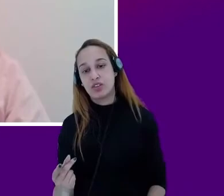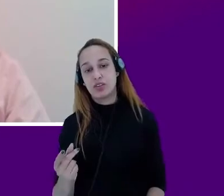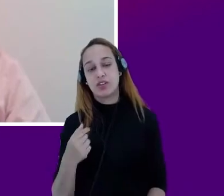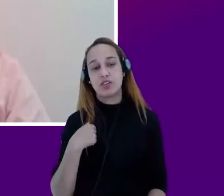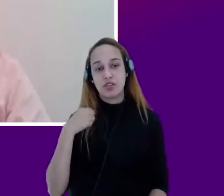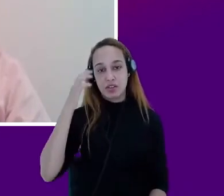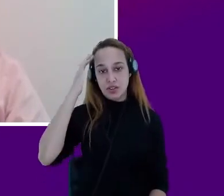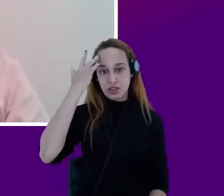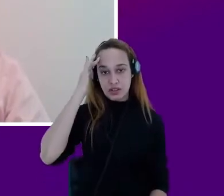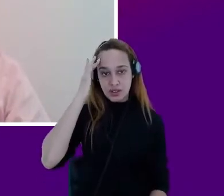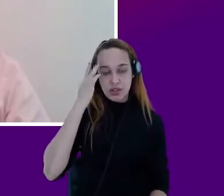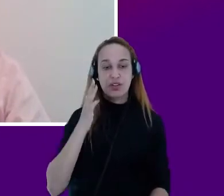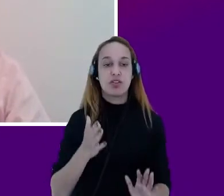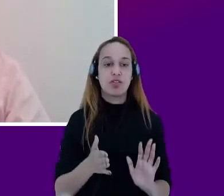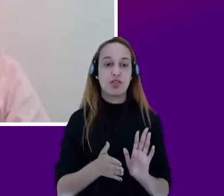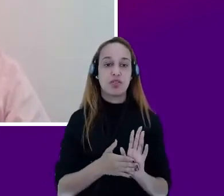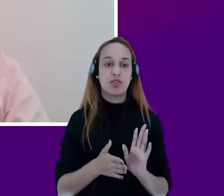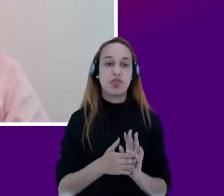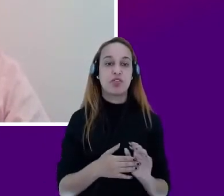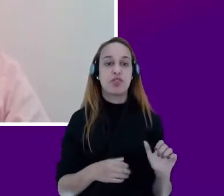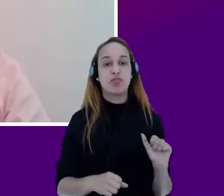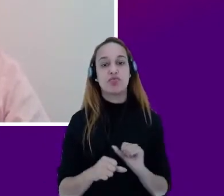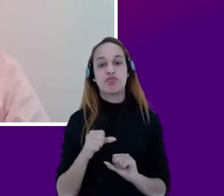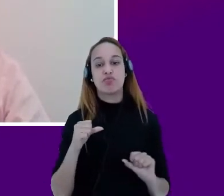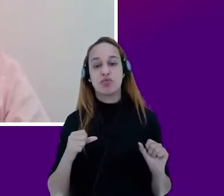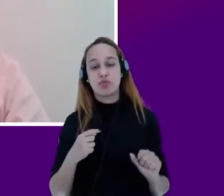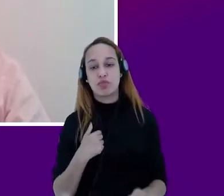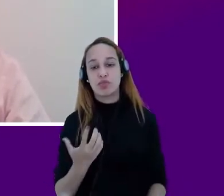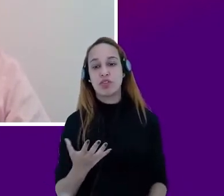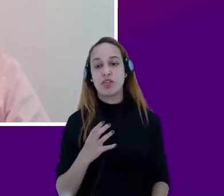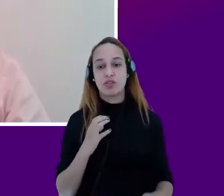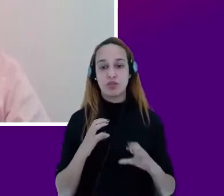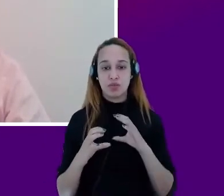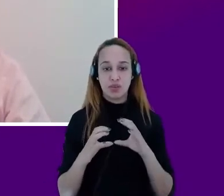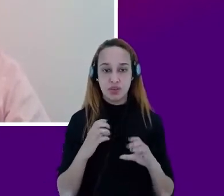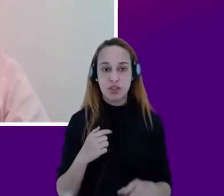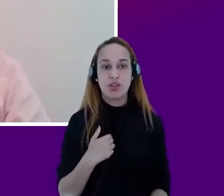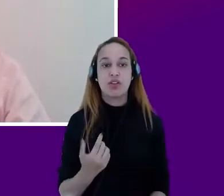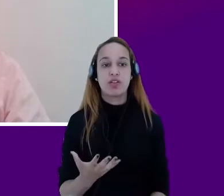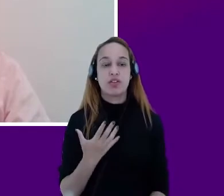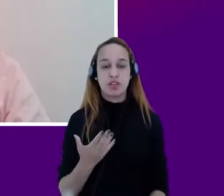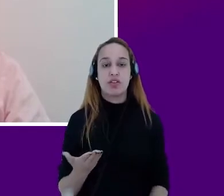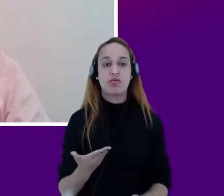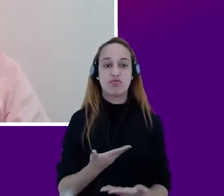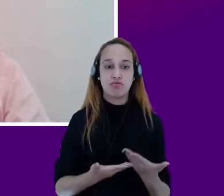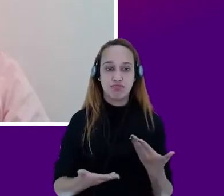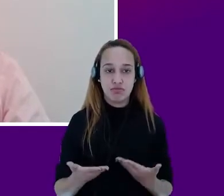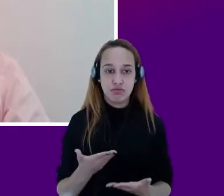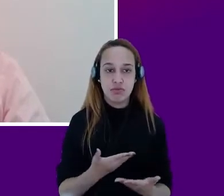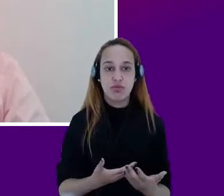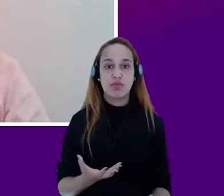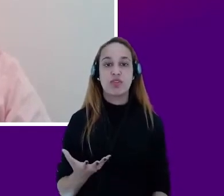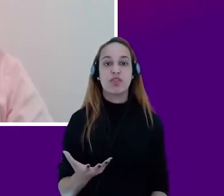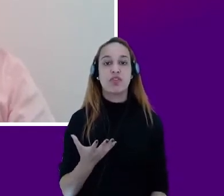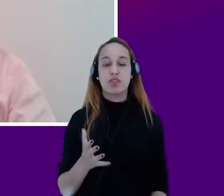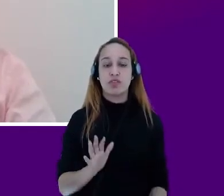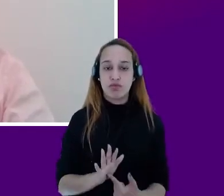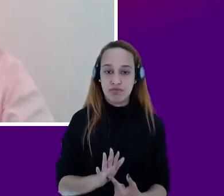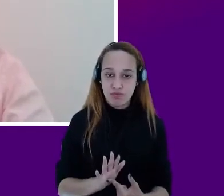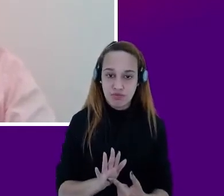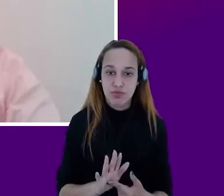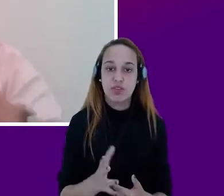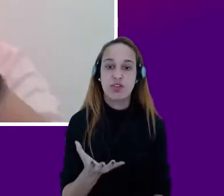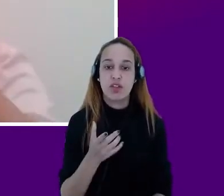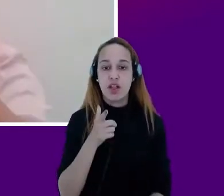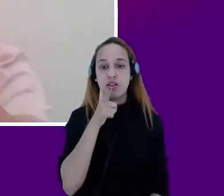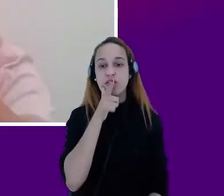propósito vai se transformando, né? Então, eu quero comunicar, eu quero me relacionar, eu agora quero adquirir, eu quero continuar adquirindo